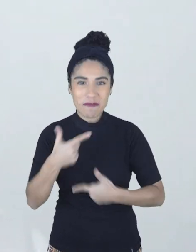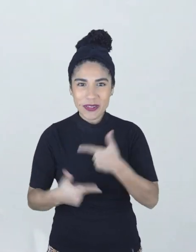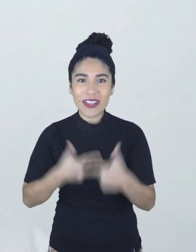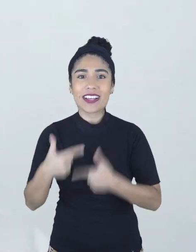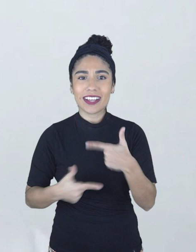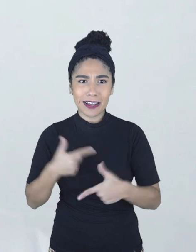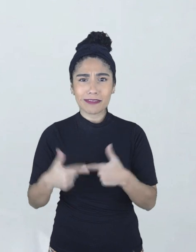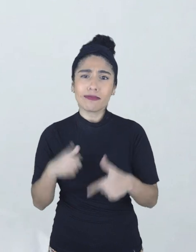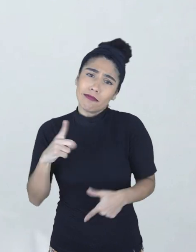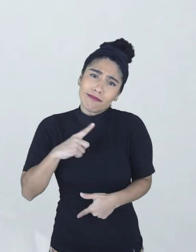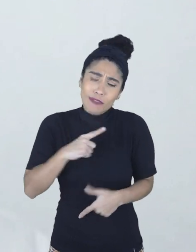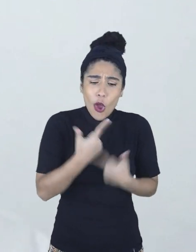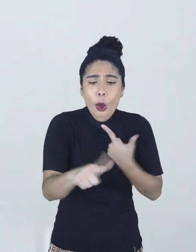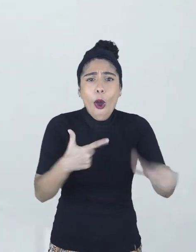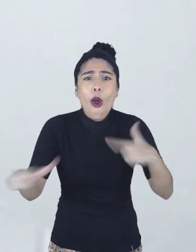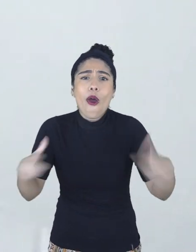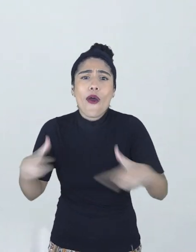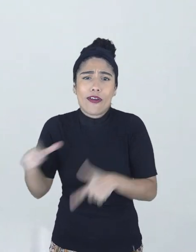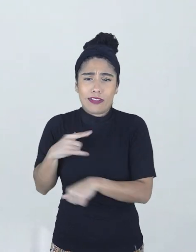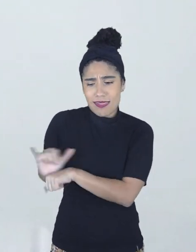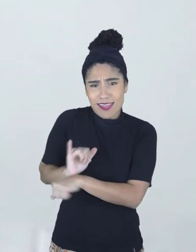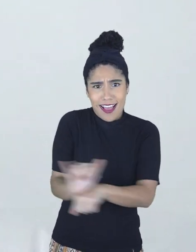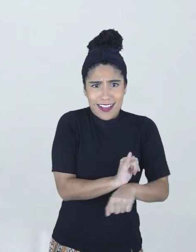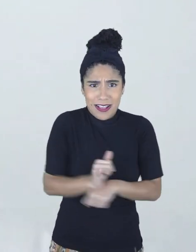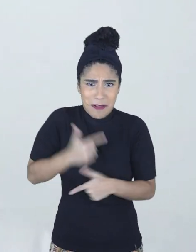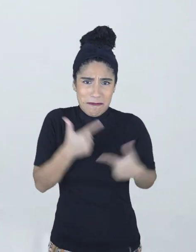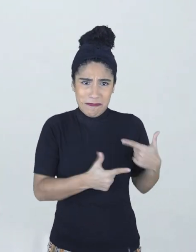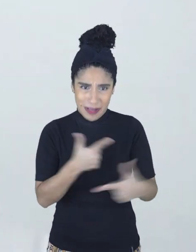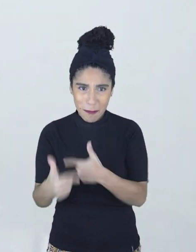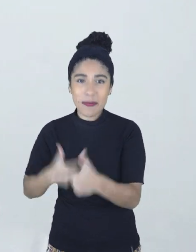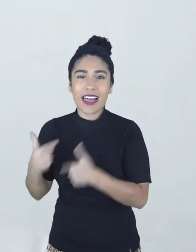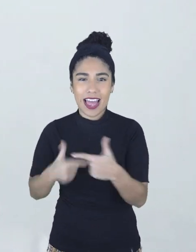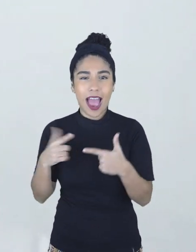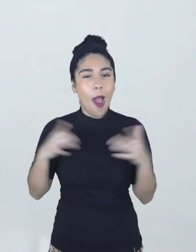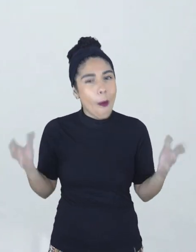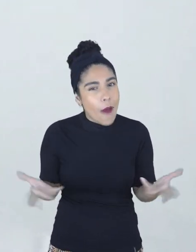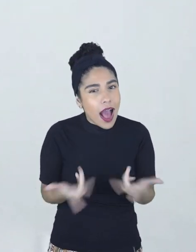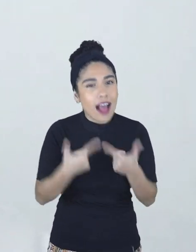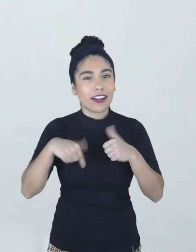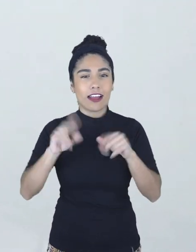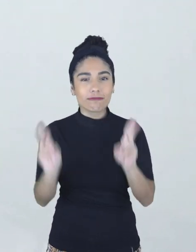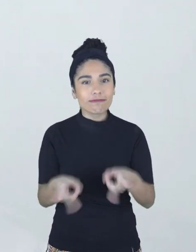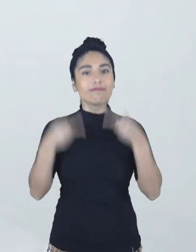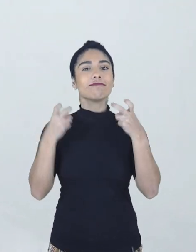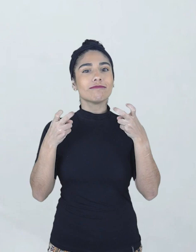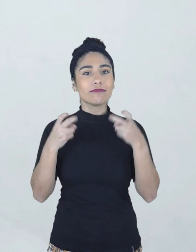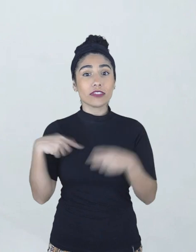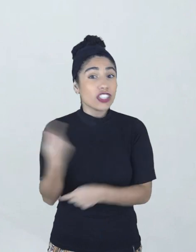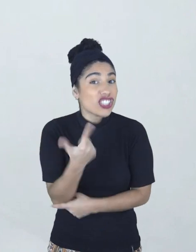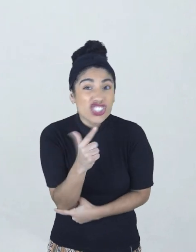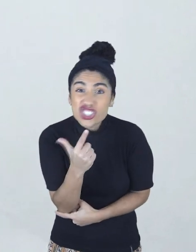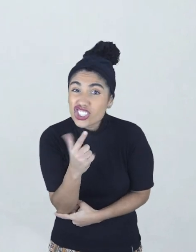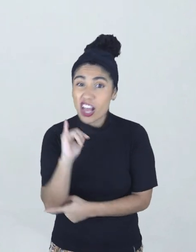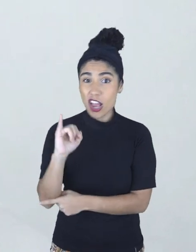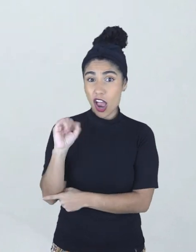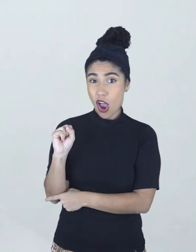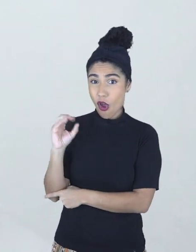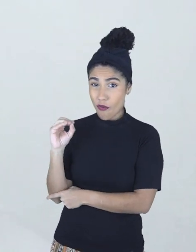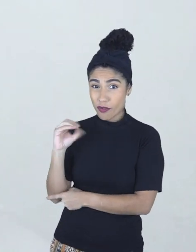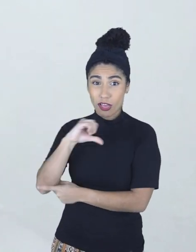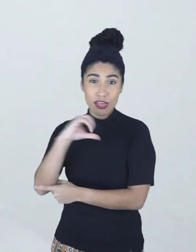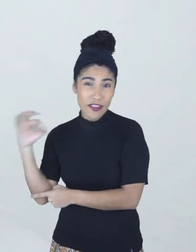formas de organizar o trabalho a qualidade nós começamos a olhar diferente para a qualidade Então nós não temos isso 9 mil